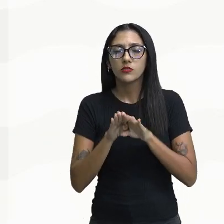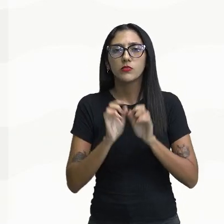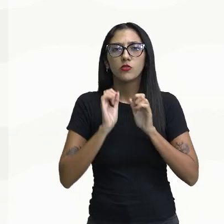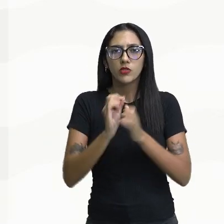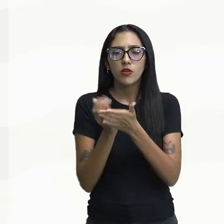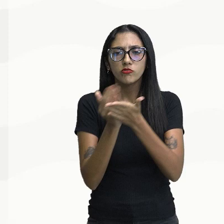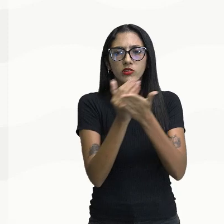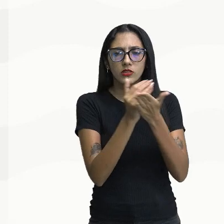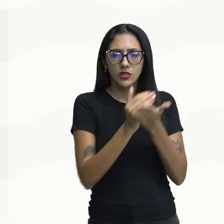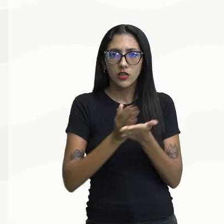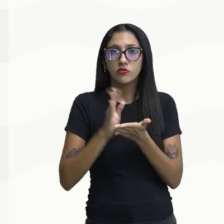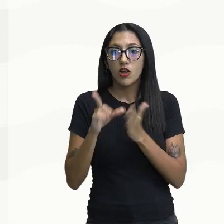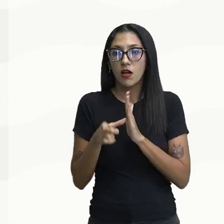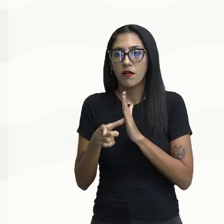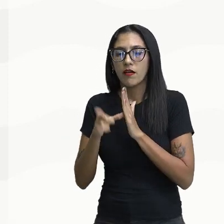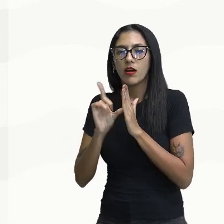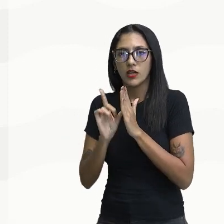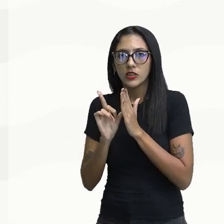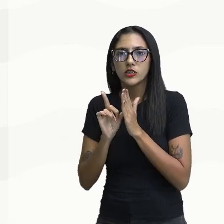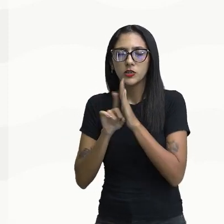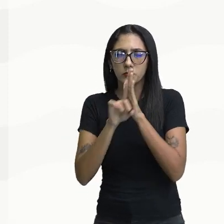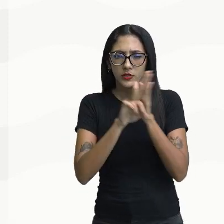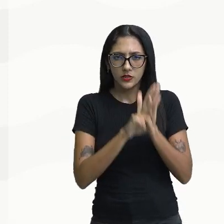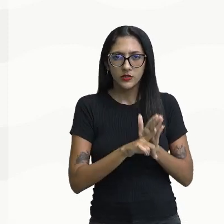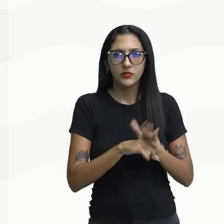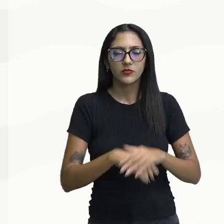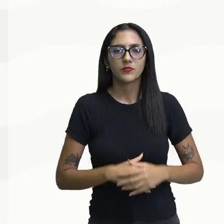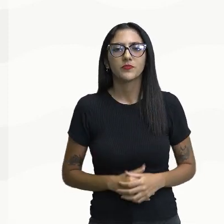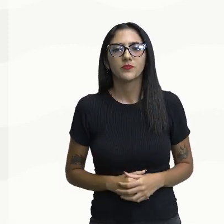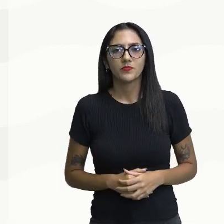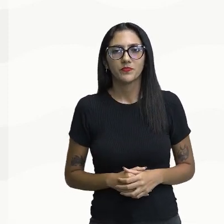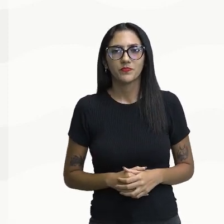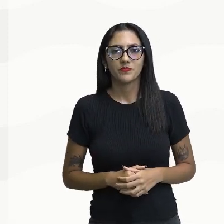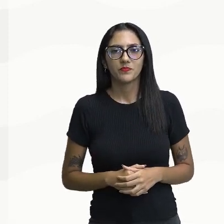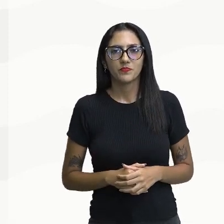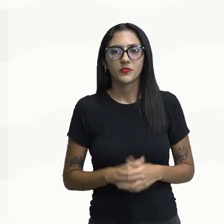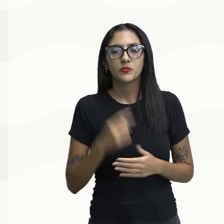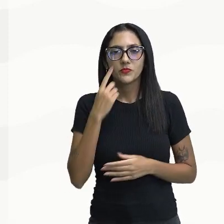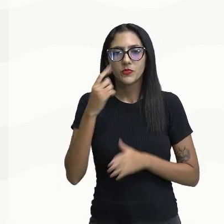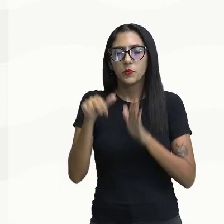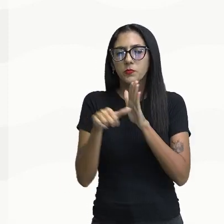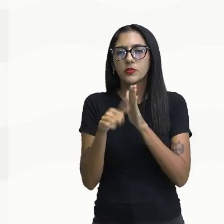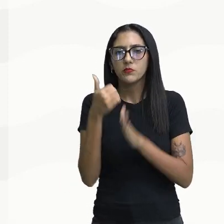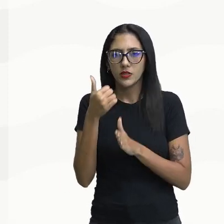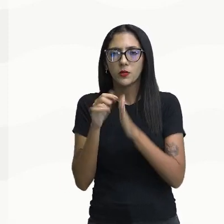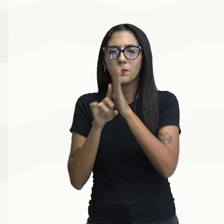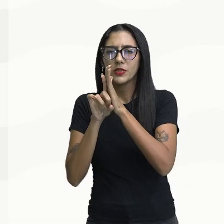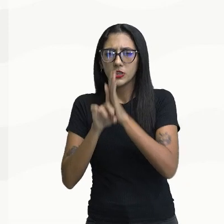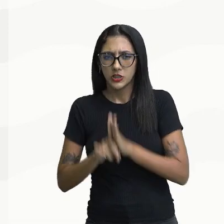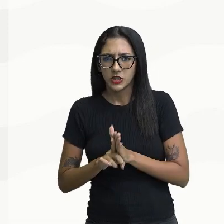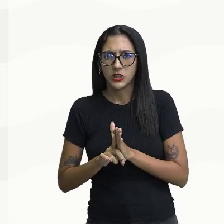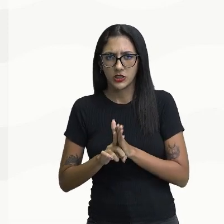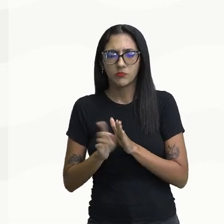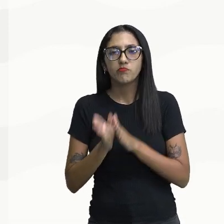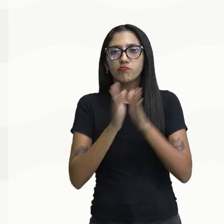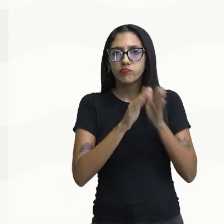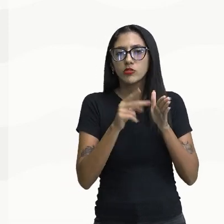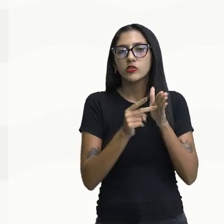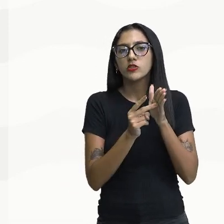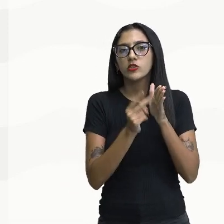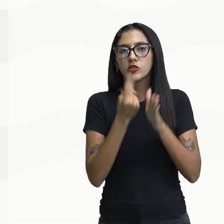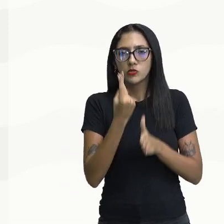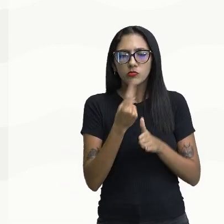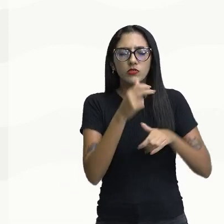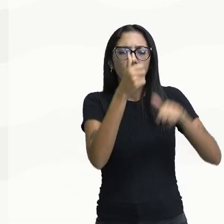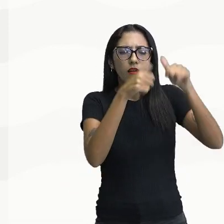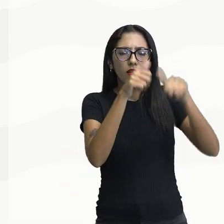a partir dessa pesquisa de opinião. Então, inicia-se aqui, depois analisa aquilo que foi